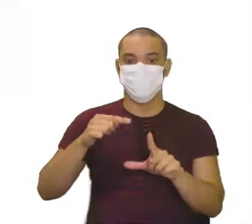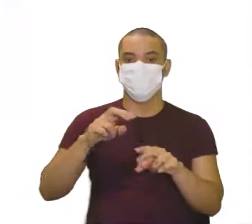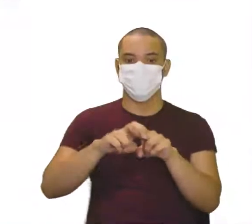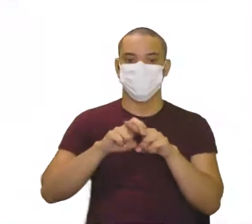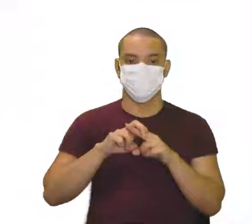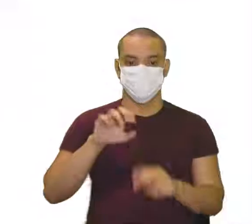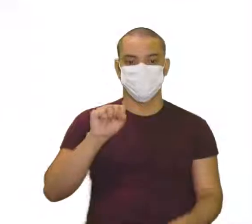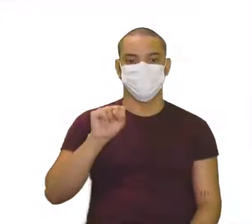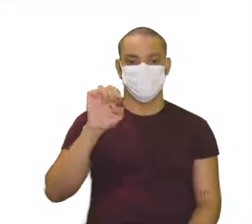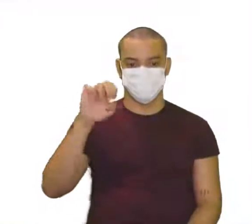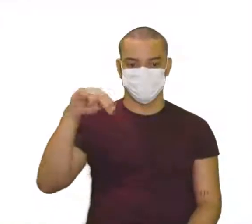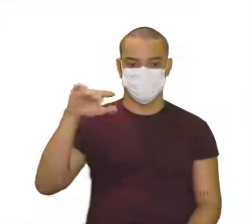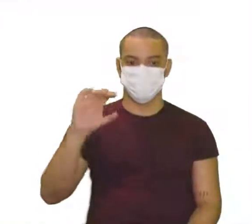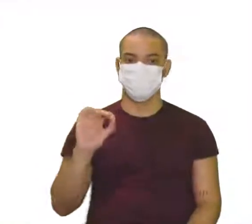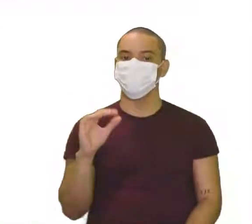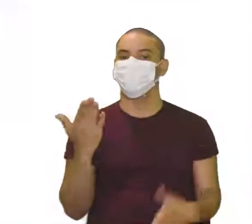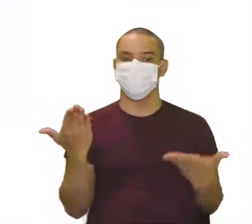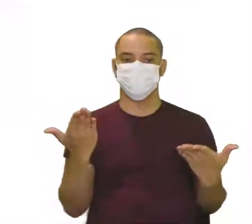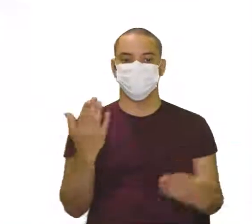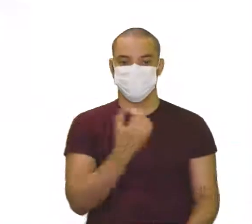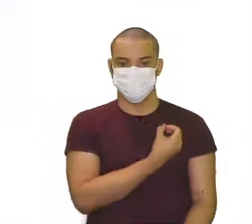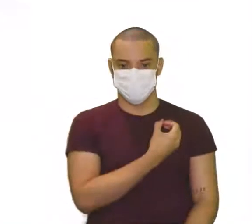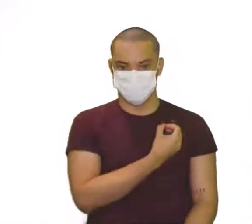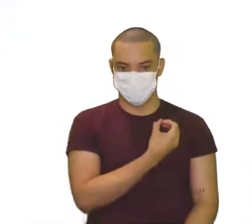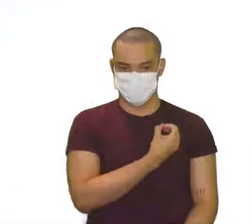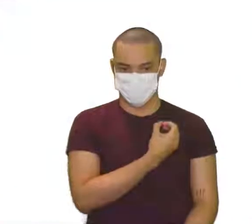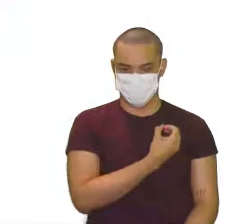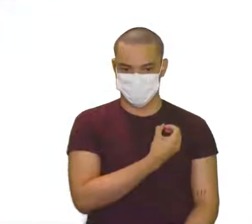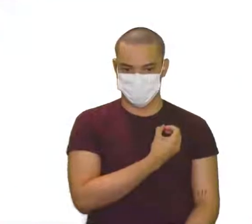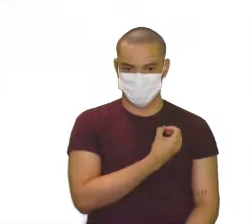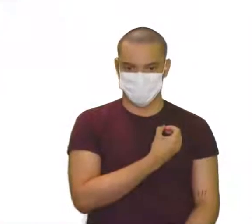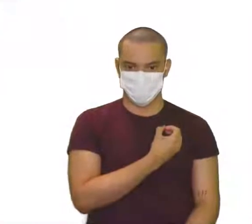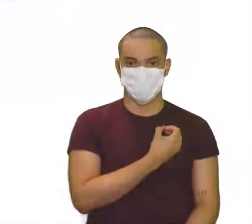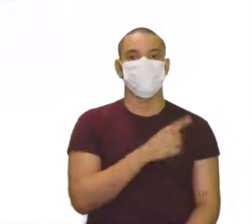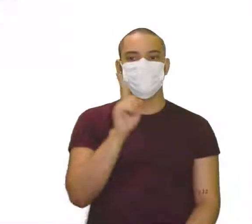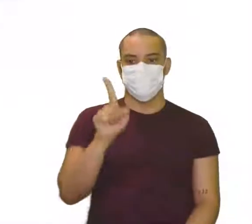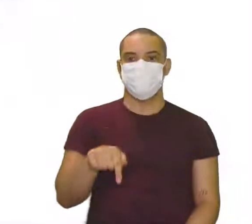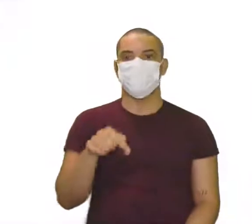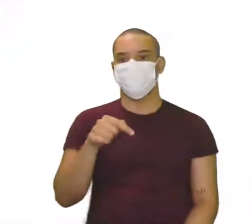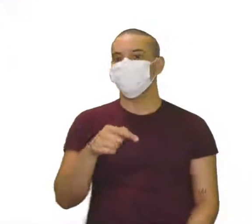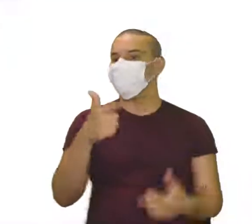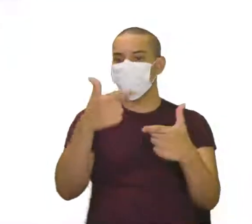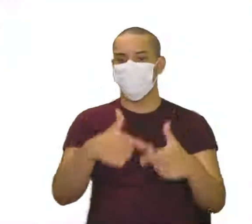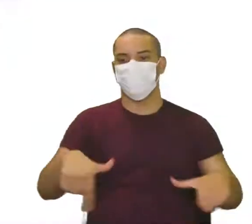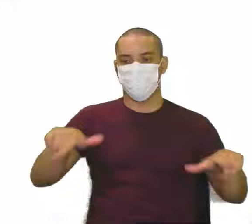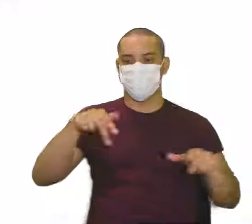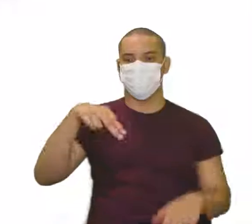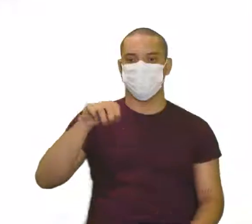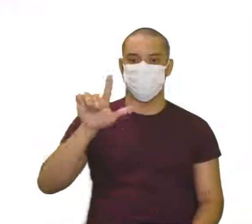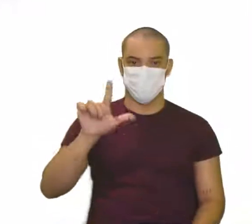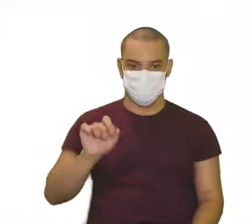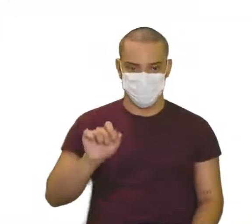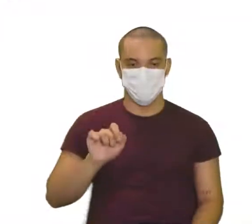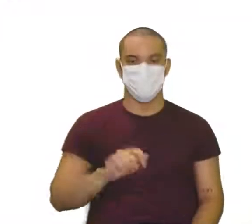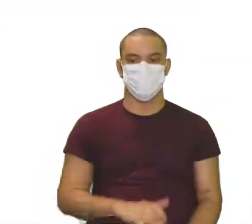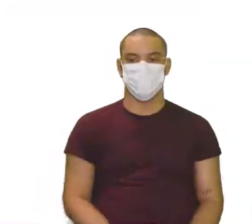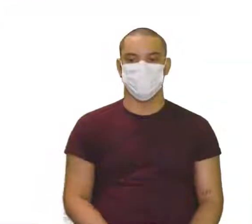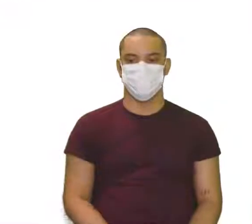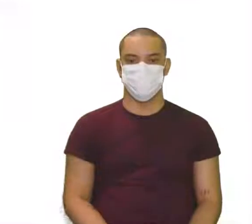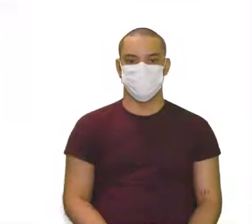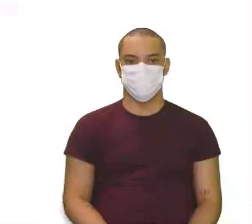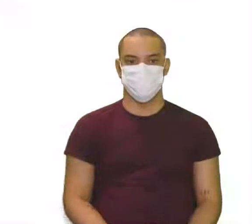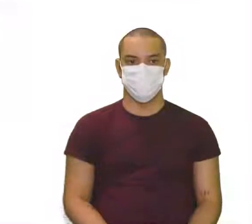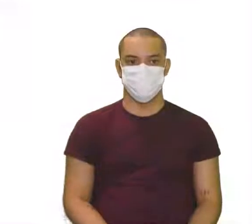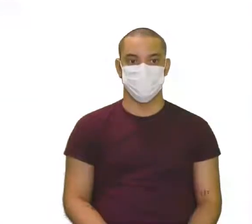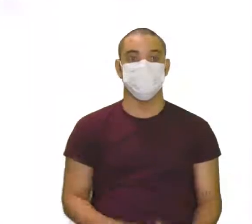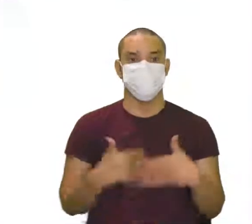seno, qual vai ser o valor dessa força magnética? Nula, ok? E aqui, só para a gente ver a